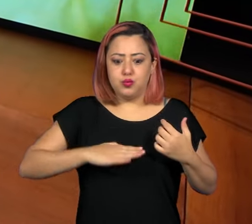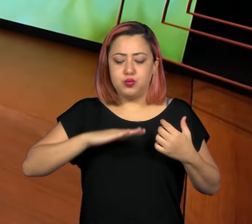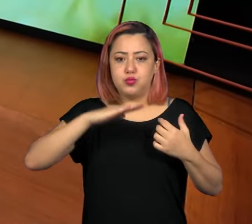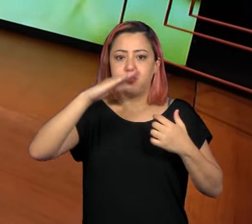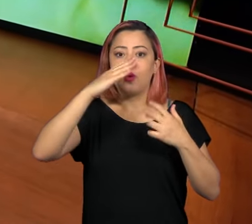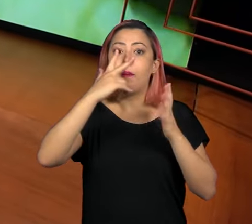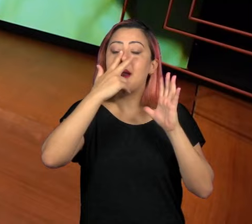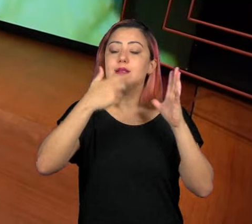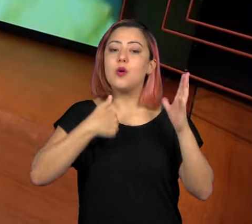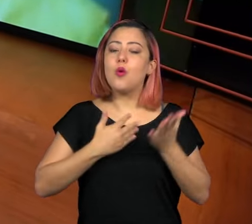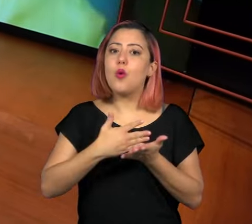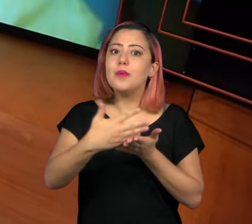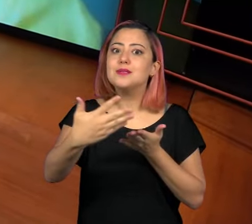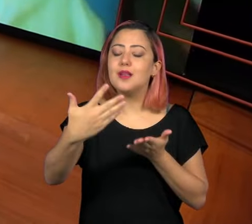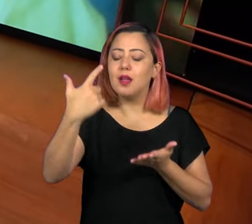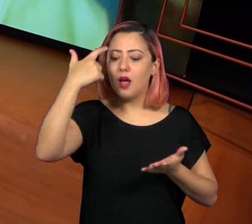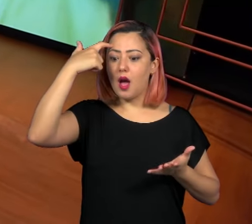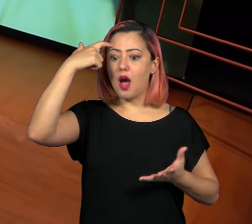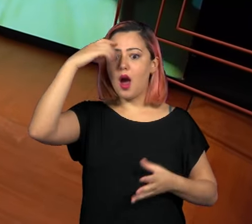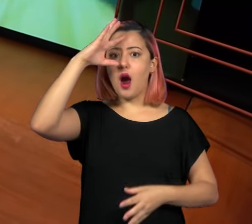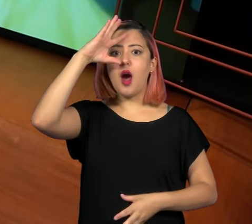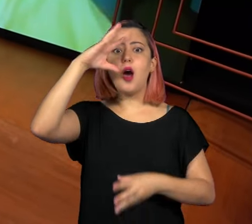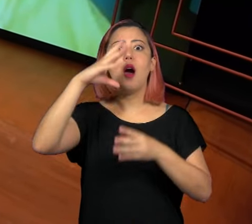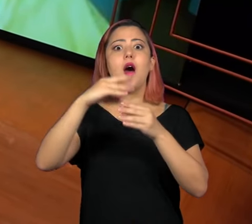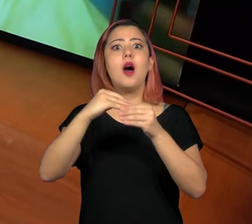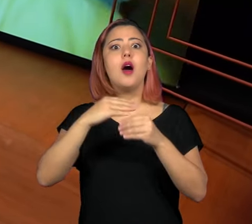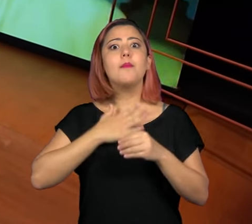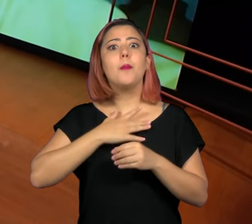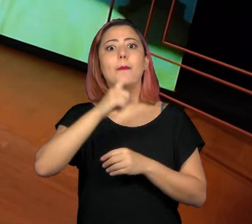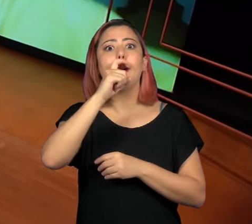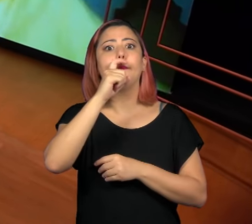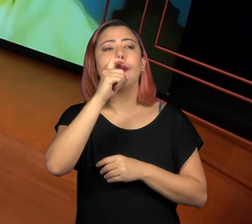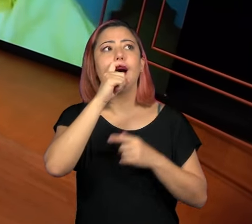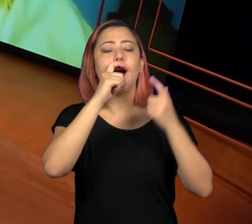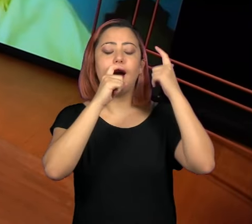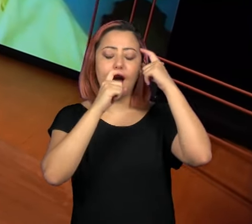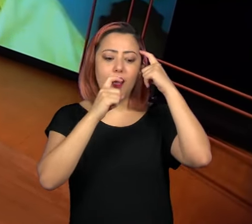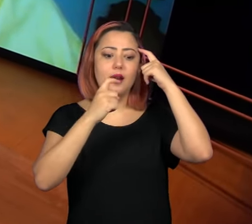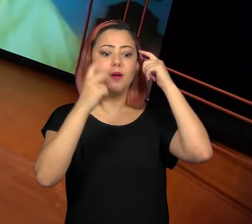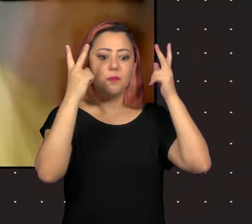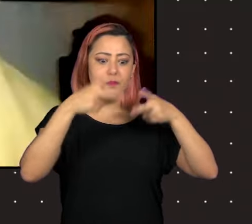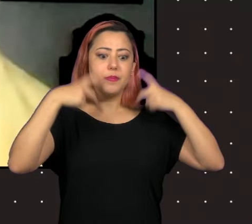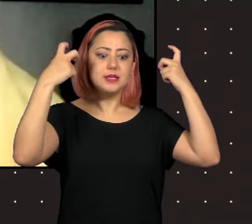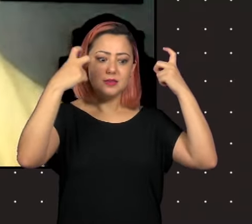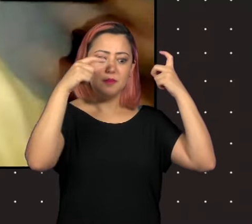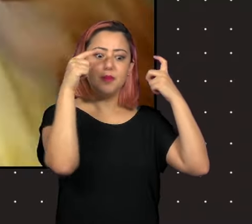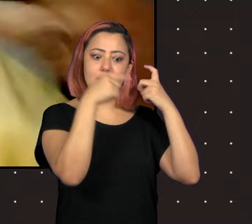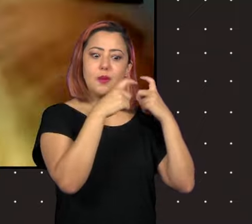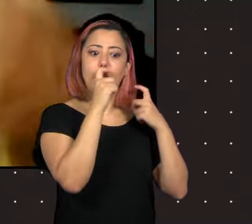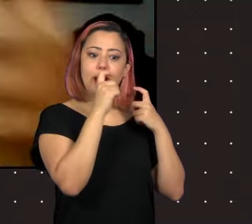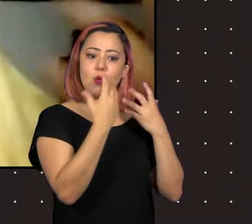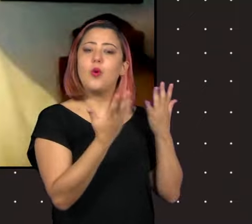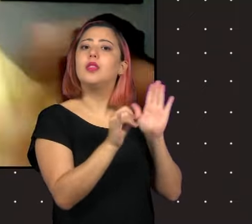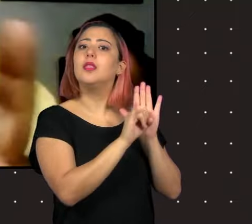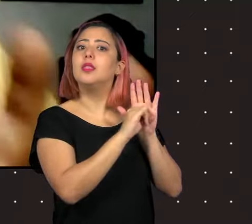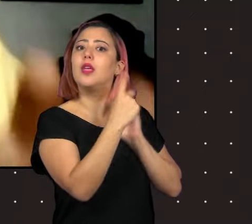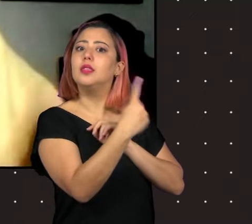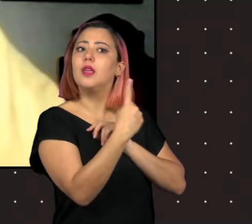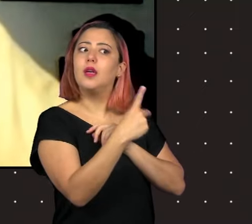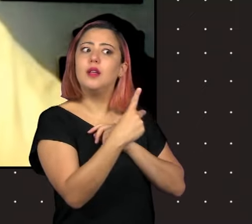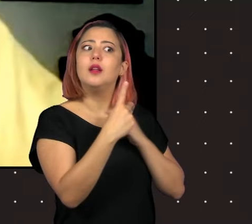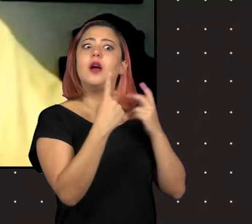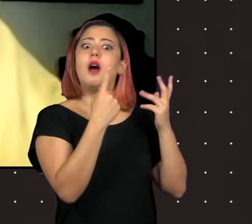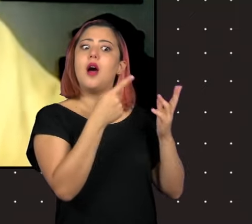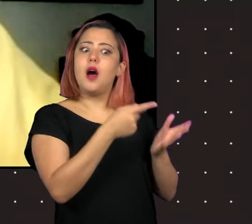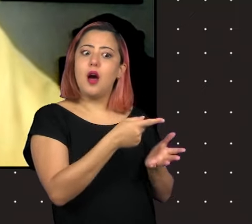inteirinho, porque eu comecei a entender a etnia dele, a identidade racial dele. Eu comecei a ver que aquilo que era